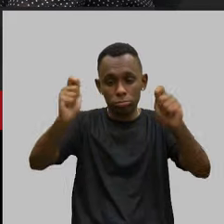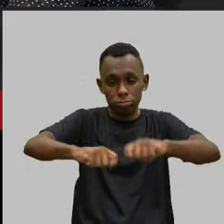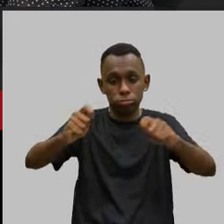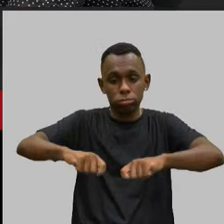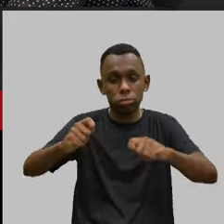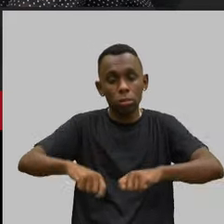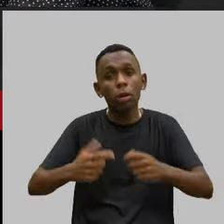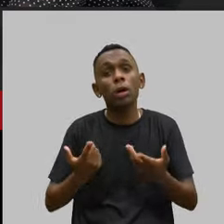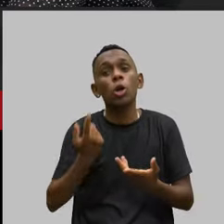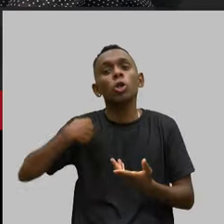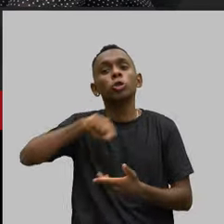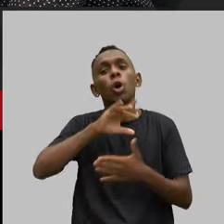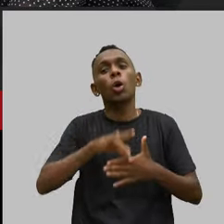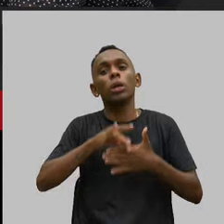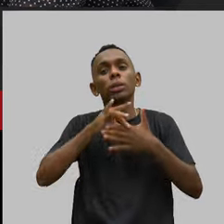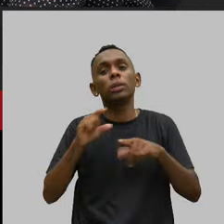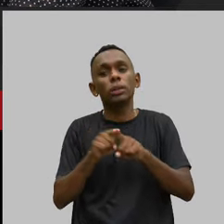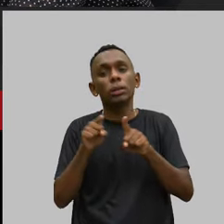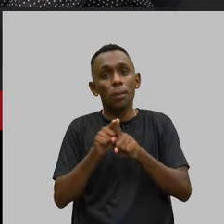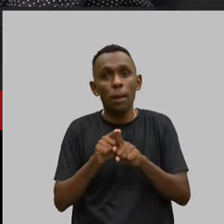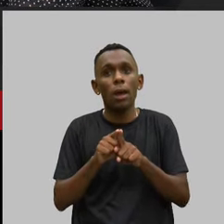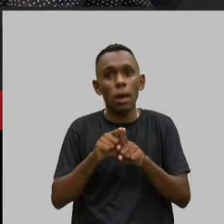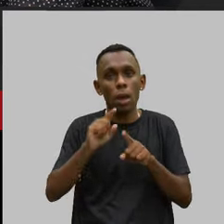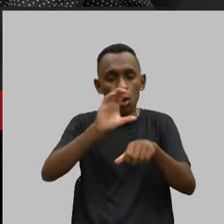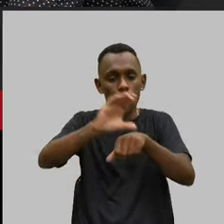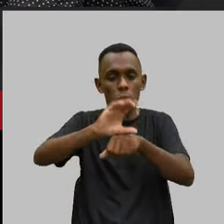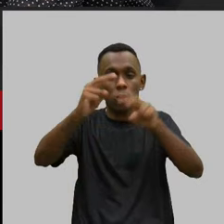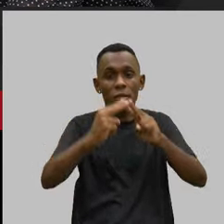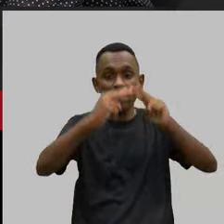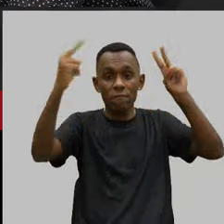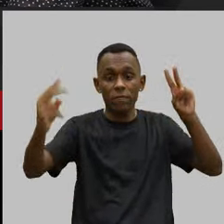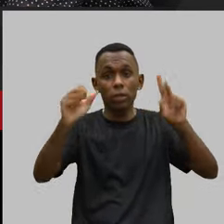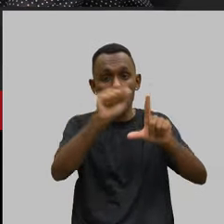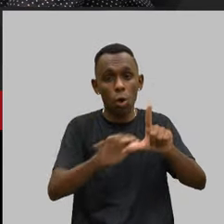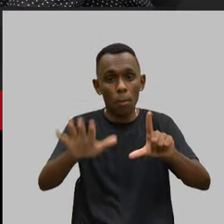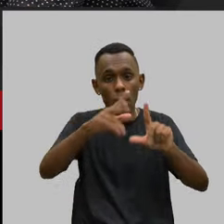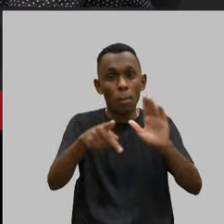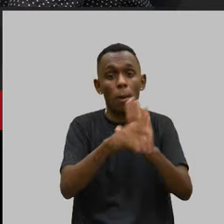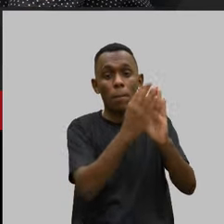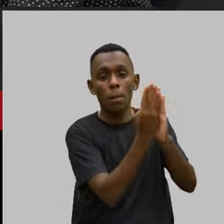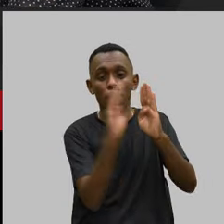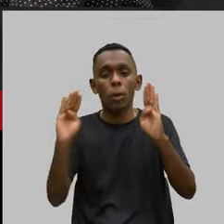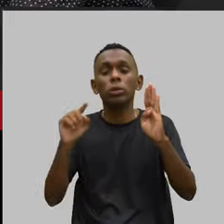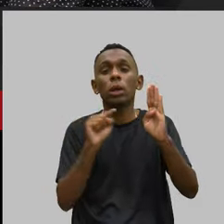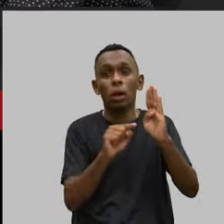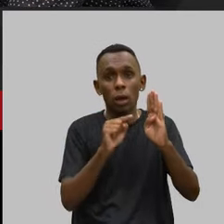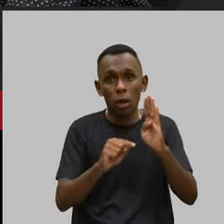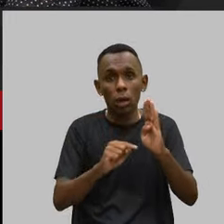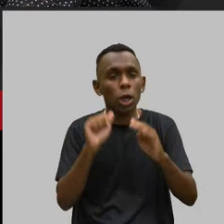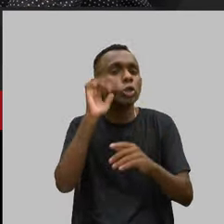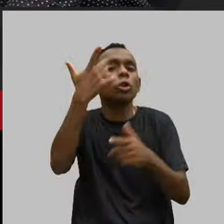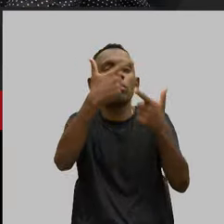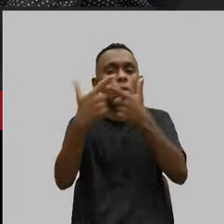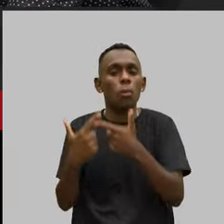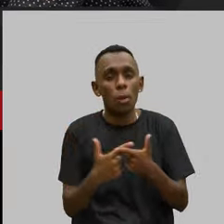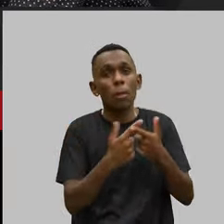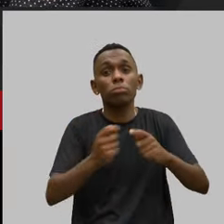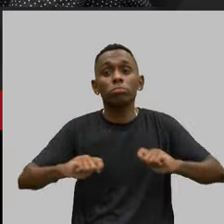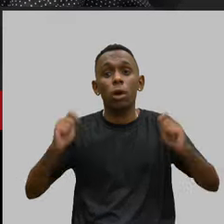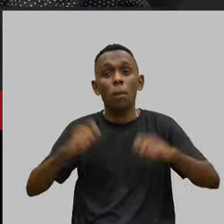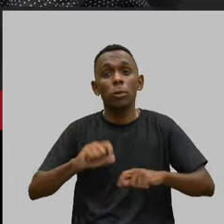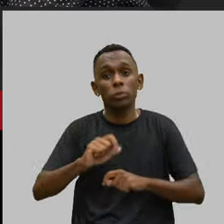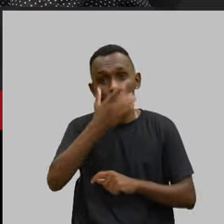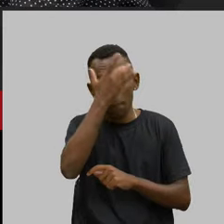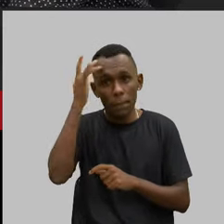gente também foi Pioneiro lançando o curso em EaD e uma plataforma de biblioteca de de soluções que permite com que a